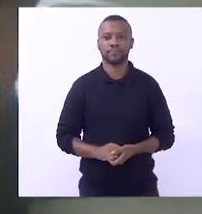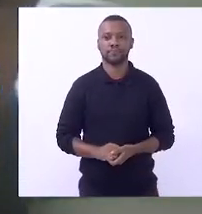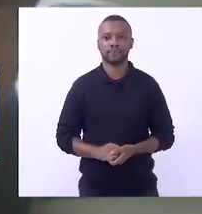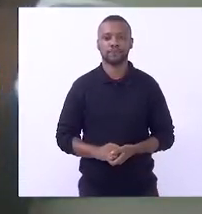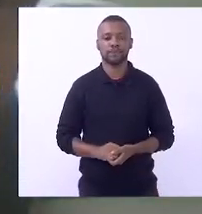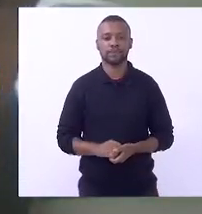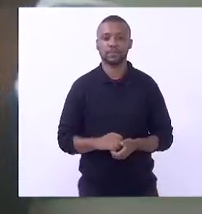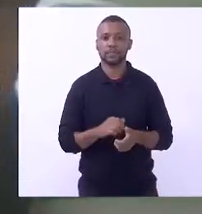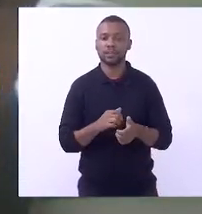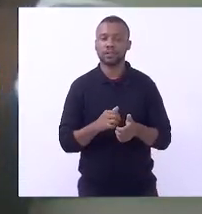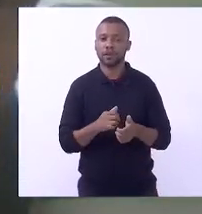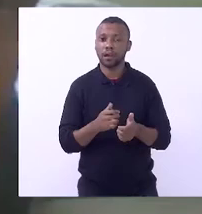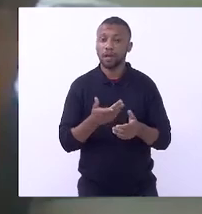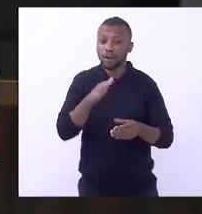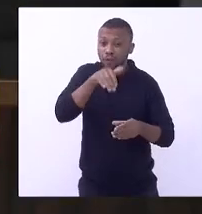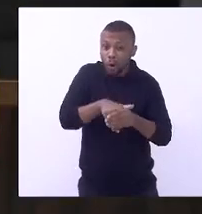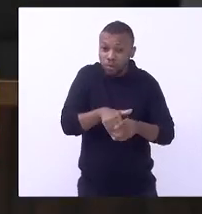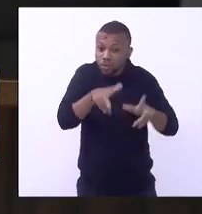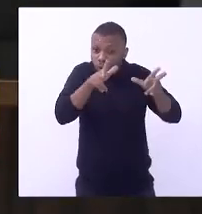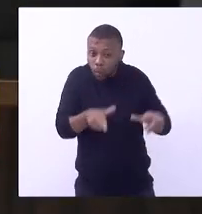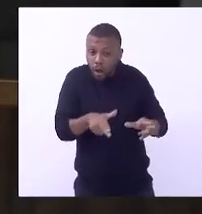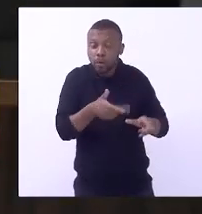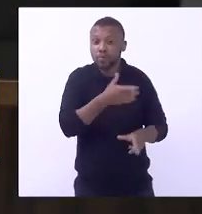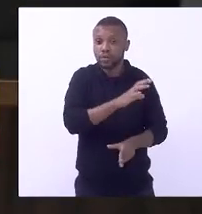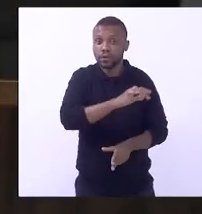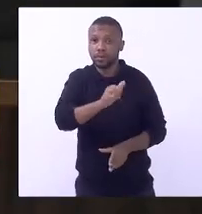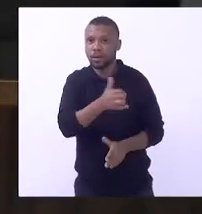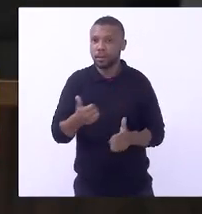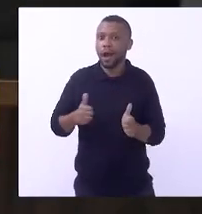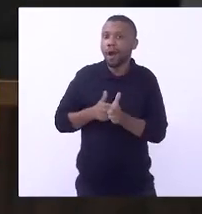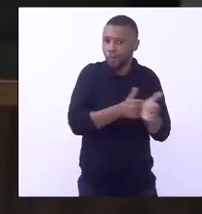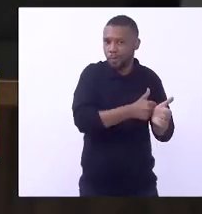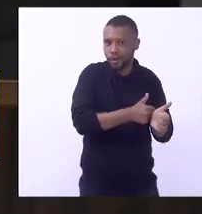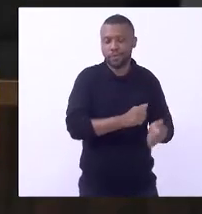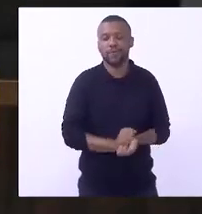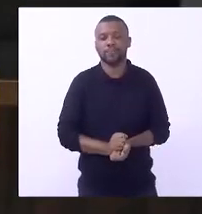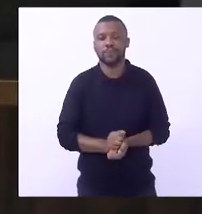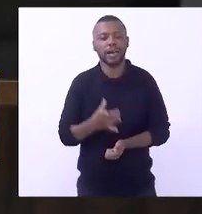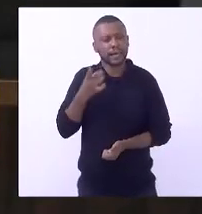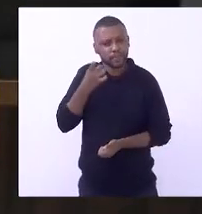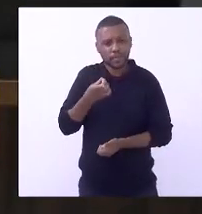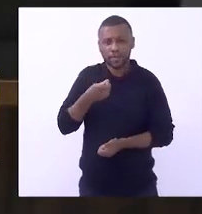Acompanha a CCJ. Pela Comissão de Orçamento, deputado Márcio Canella.